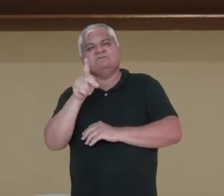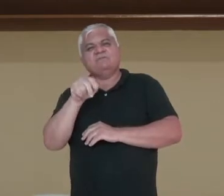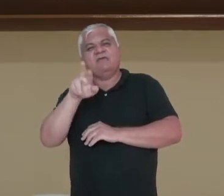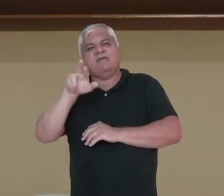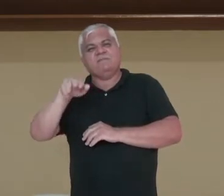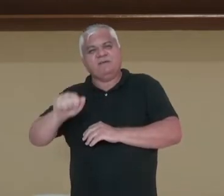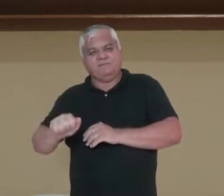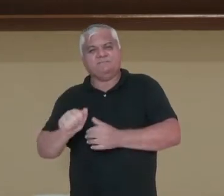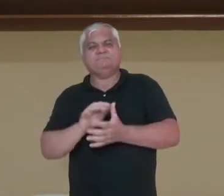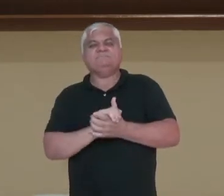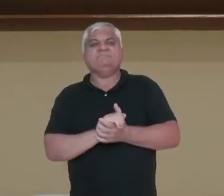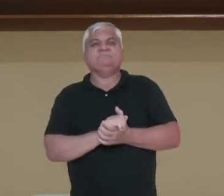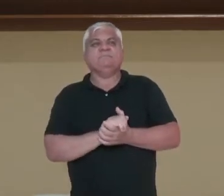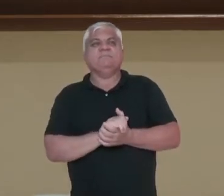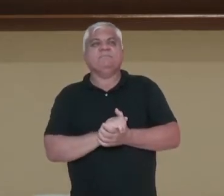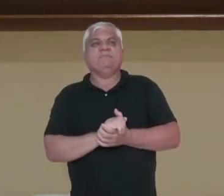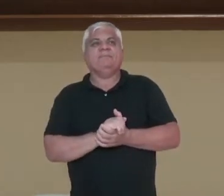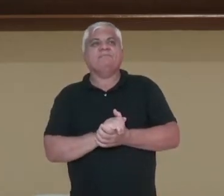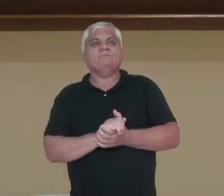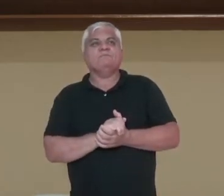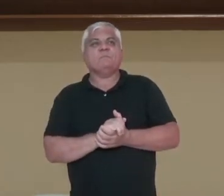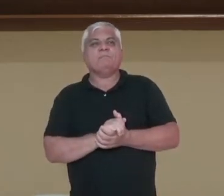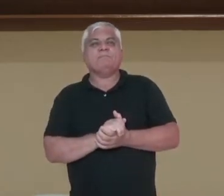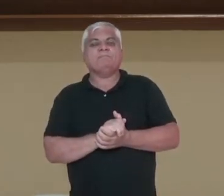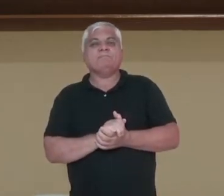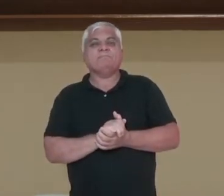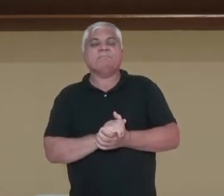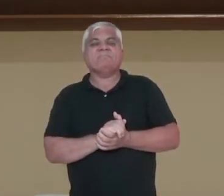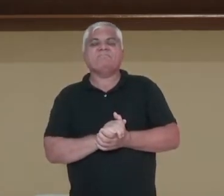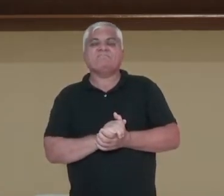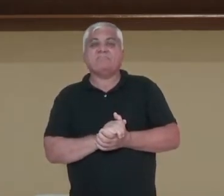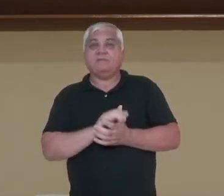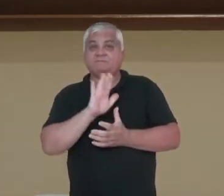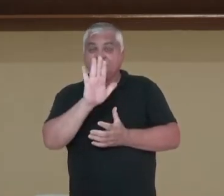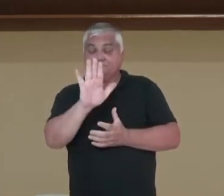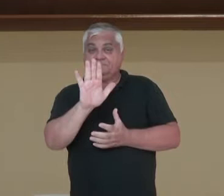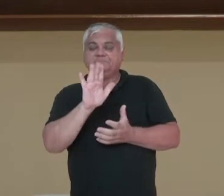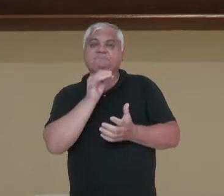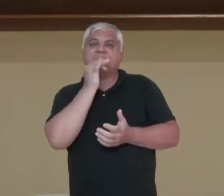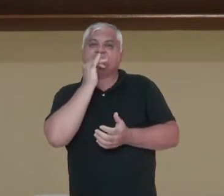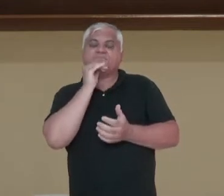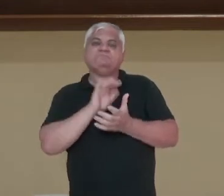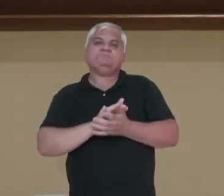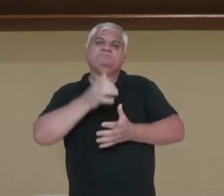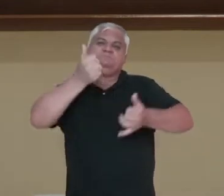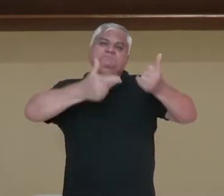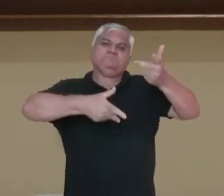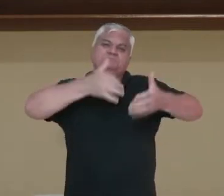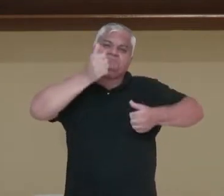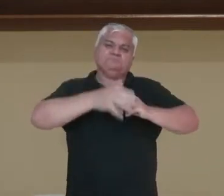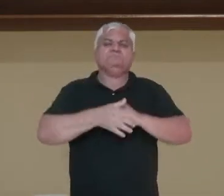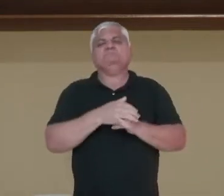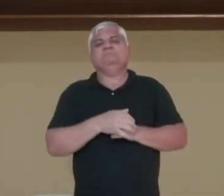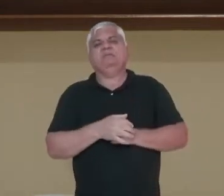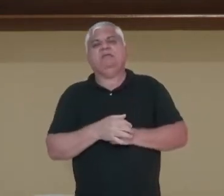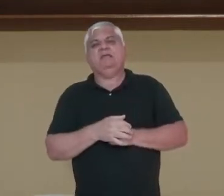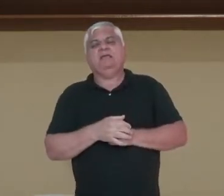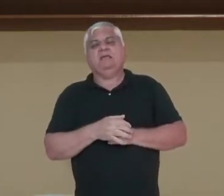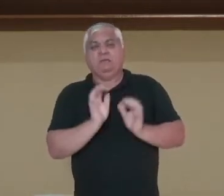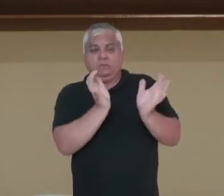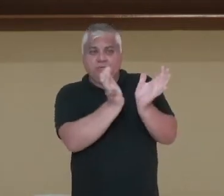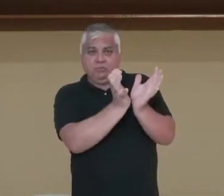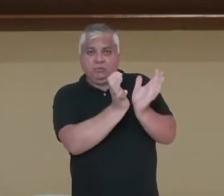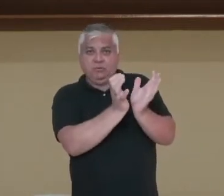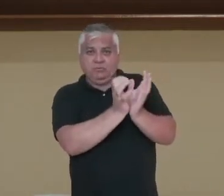ok? Bom, nós antes, né, quando falávamos sobre pteridófitas e briófitas, a gente falou